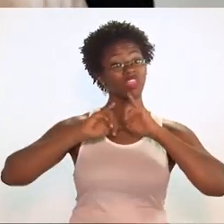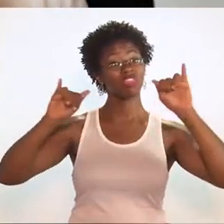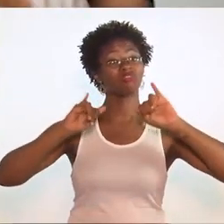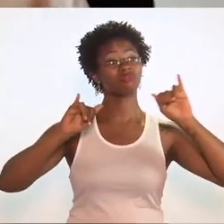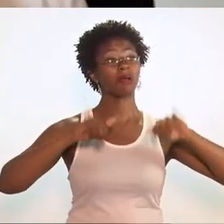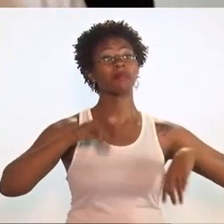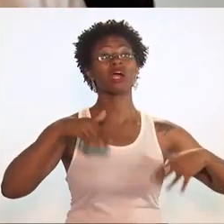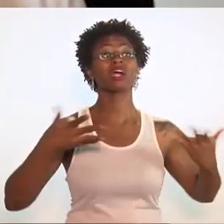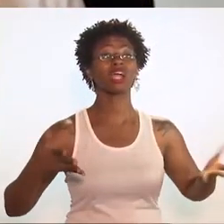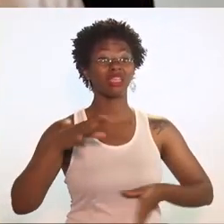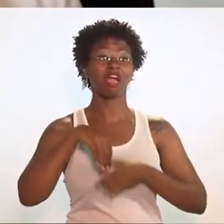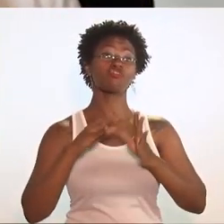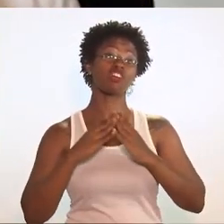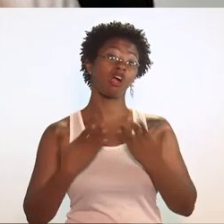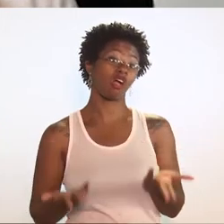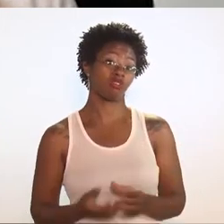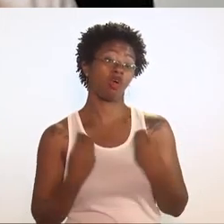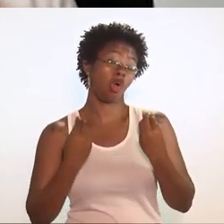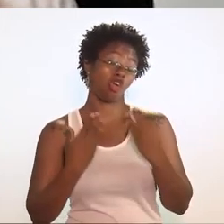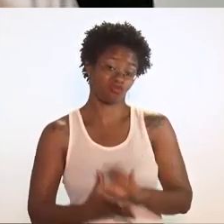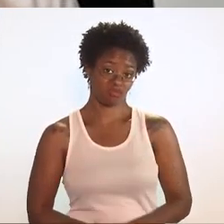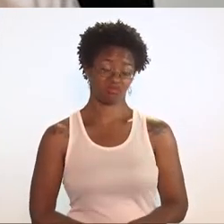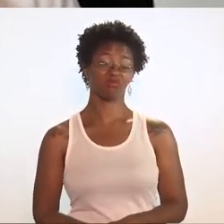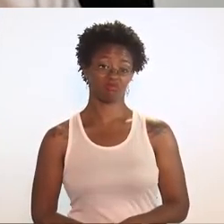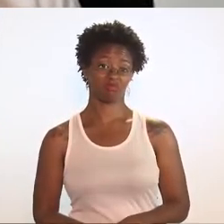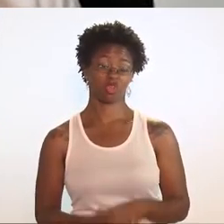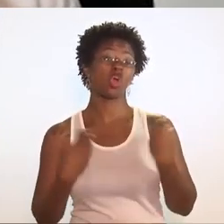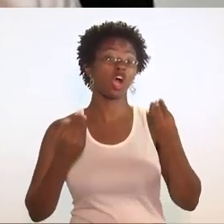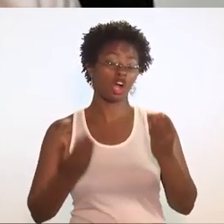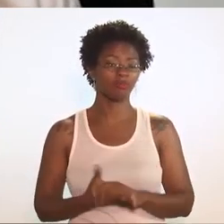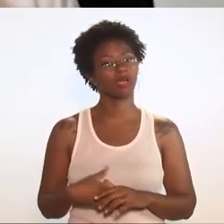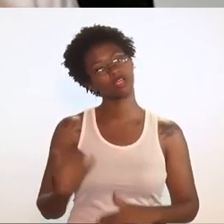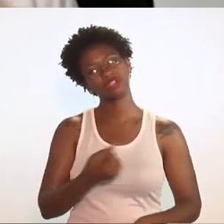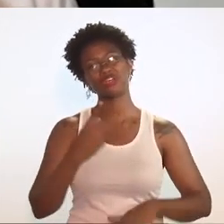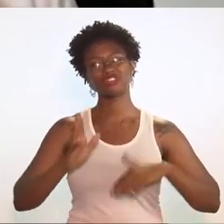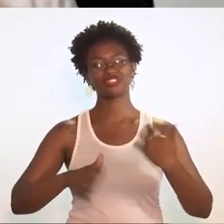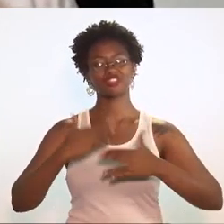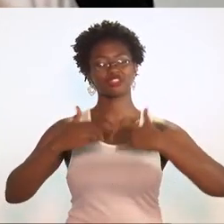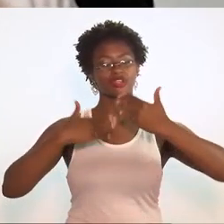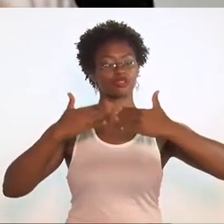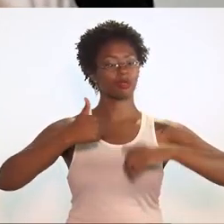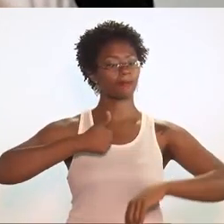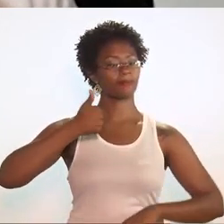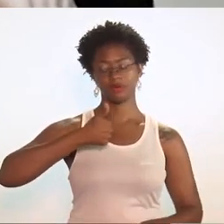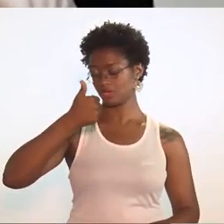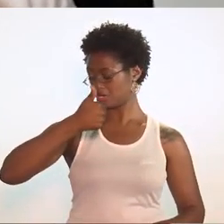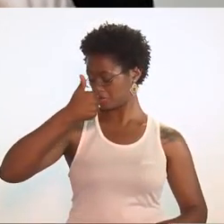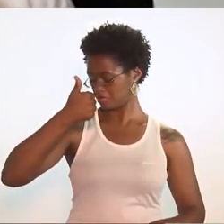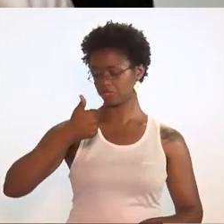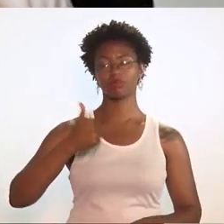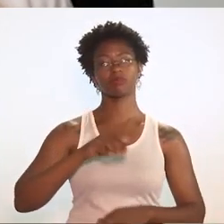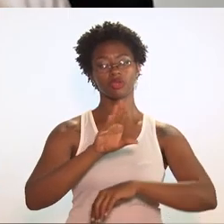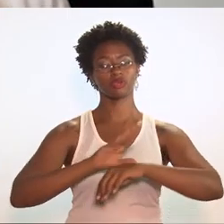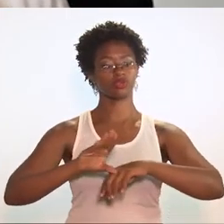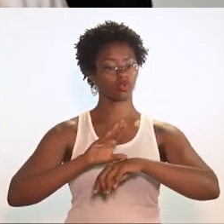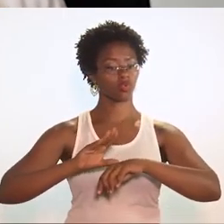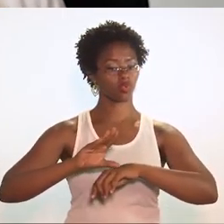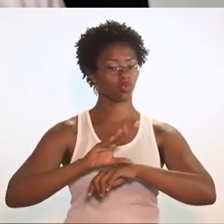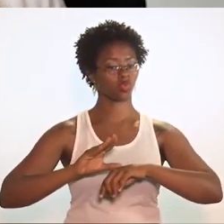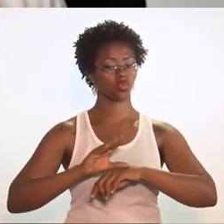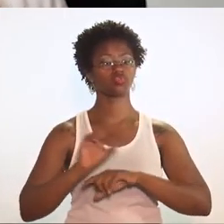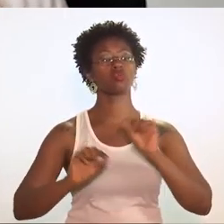exigir muito. Então, por exemplo, quem vende o seu brigadeiro, aquela senhora lá do bairro, aquela, né,